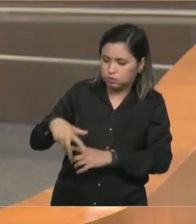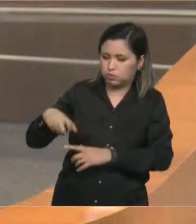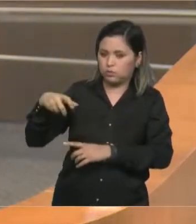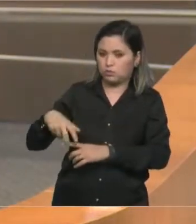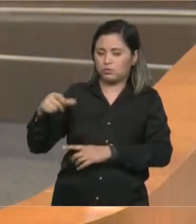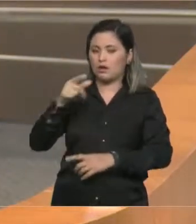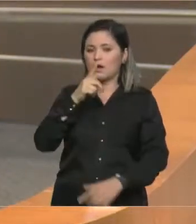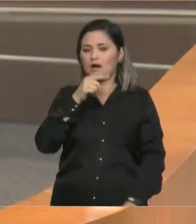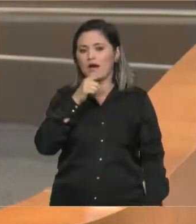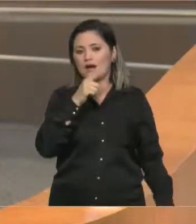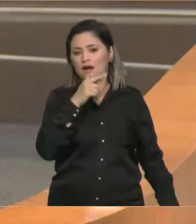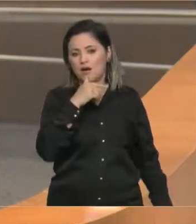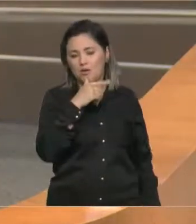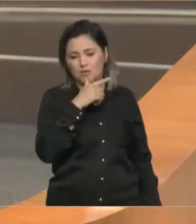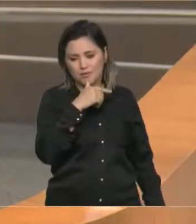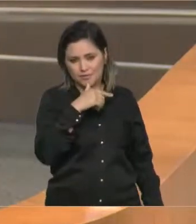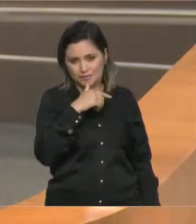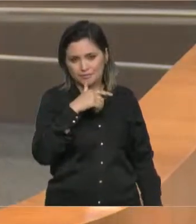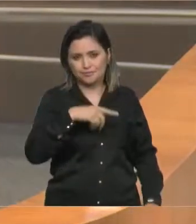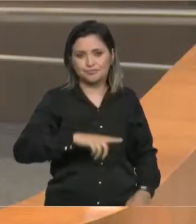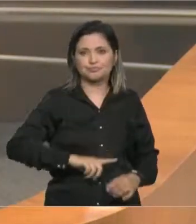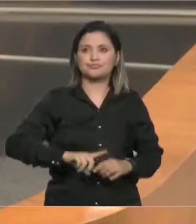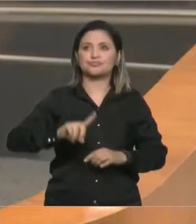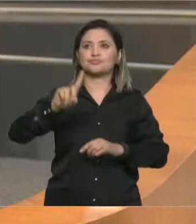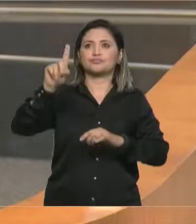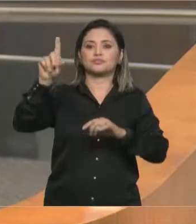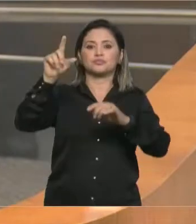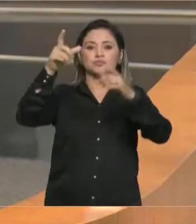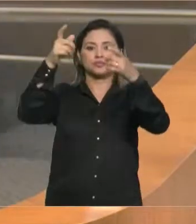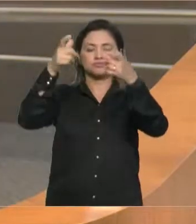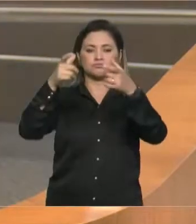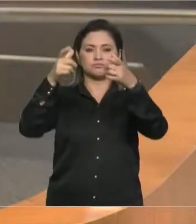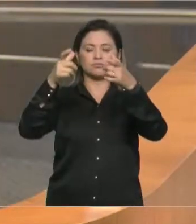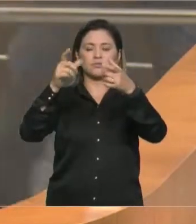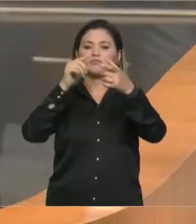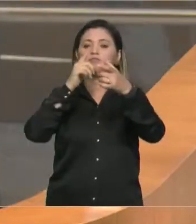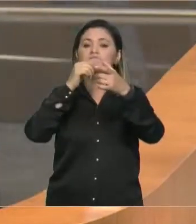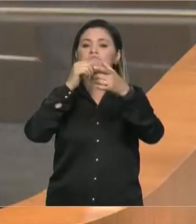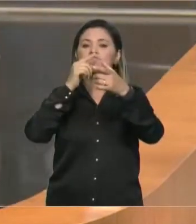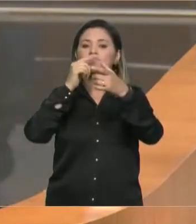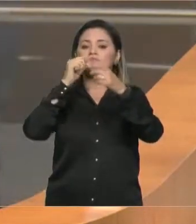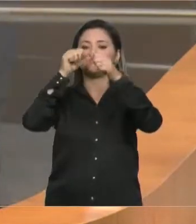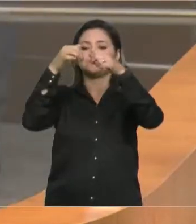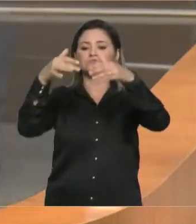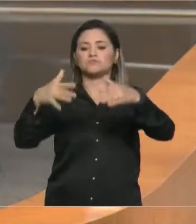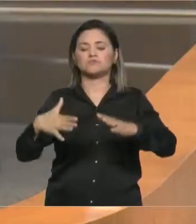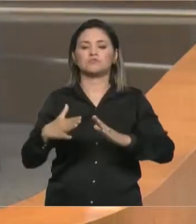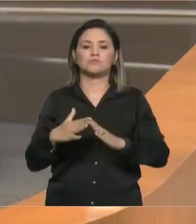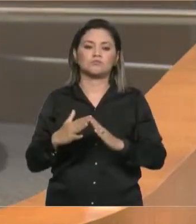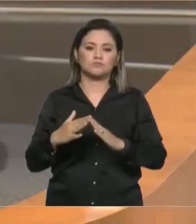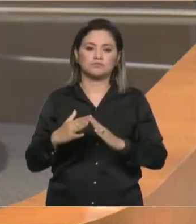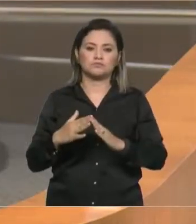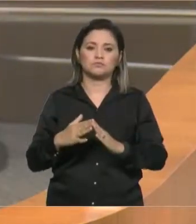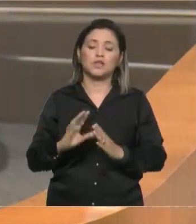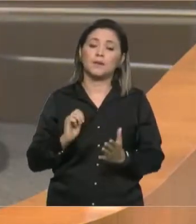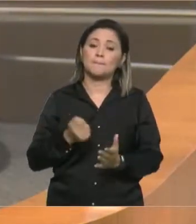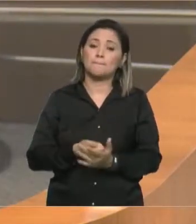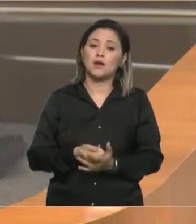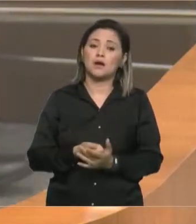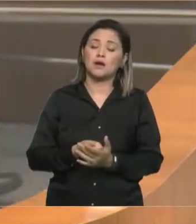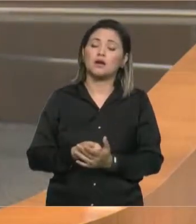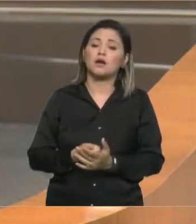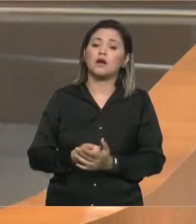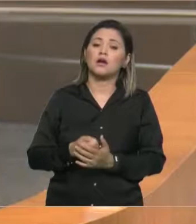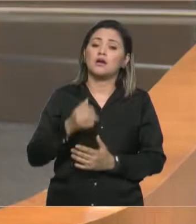e, de fato, pagam uma conta de luz mais cara por causa disso. Um verdadeiro absurdo